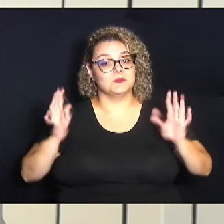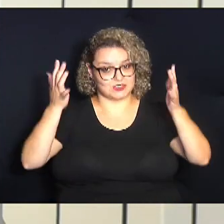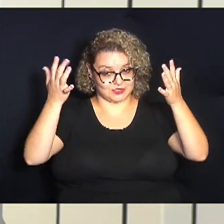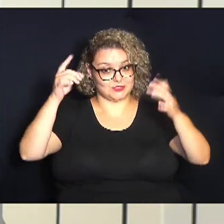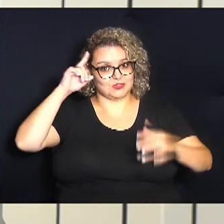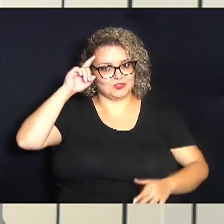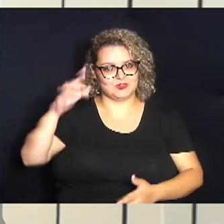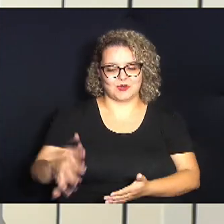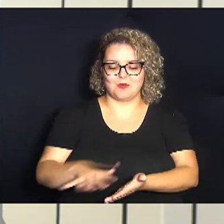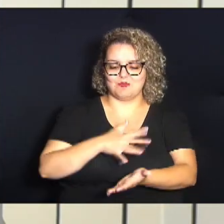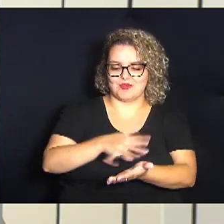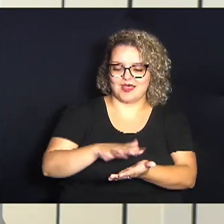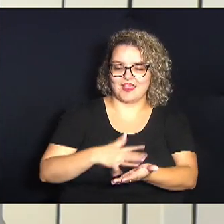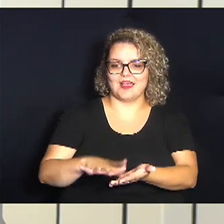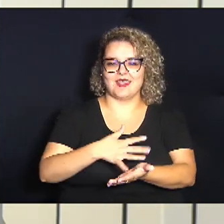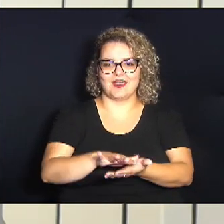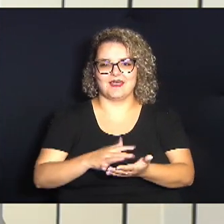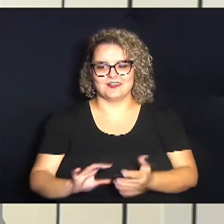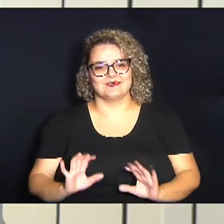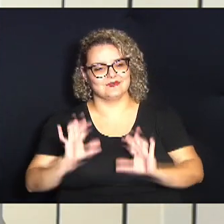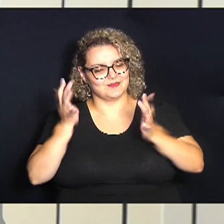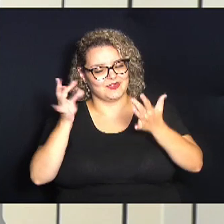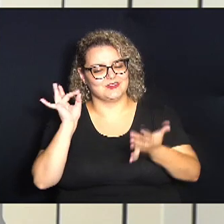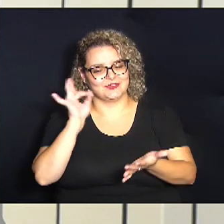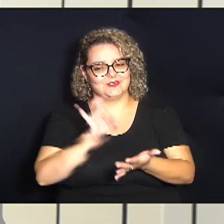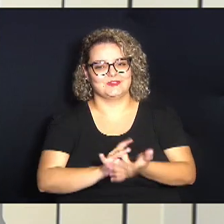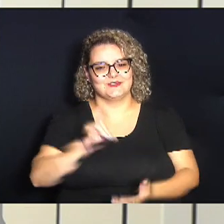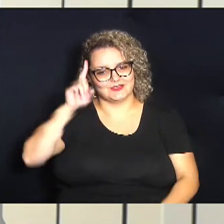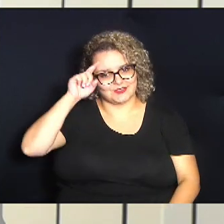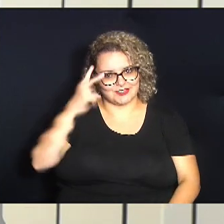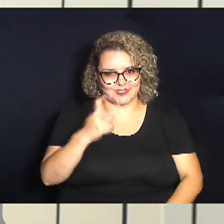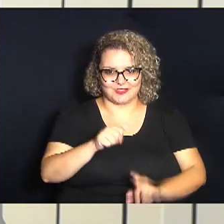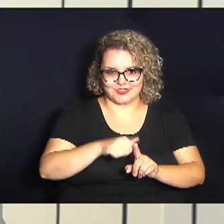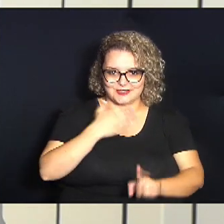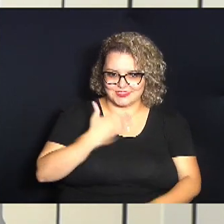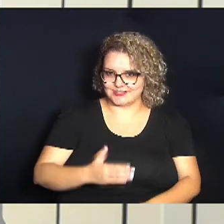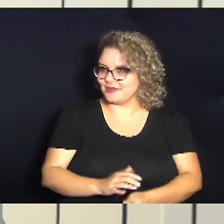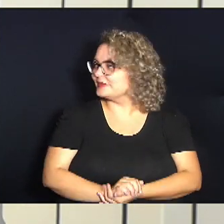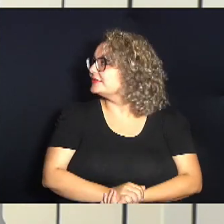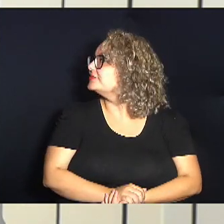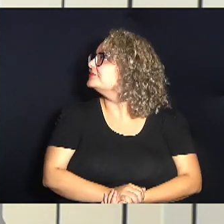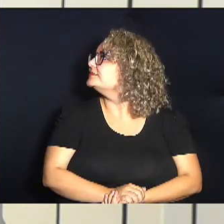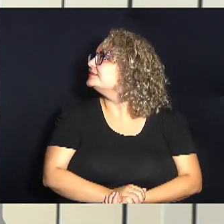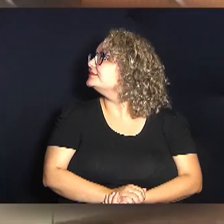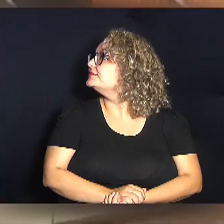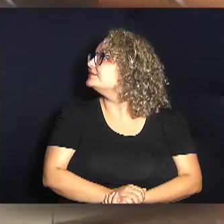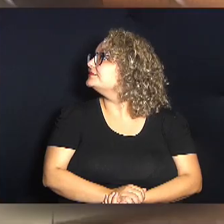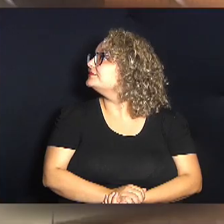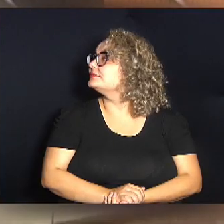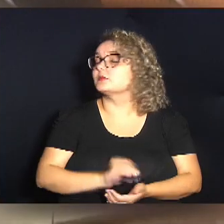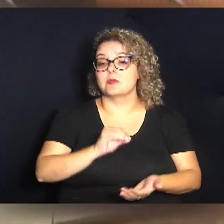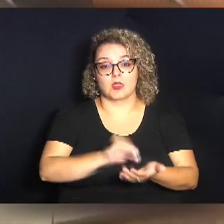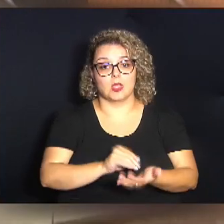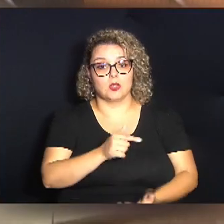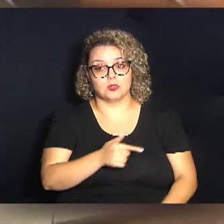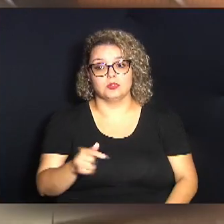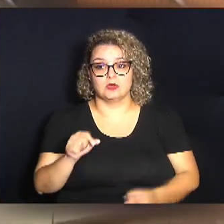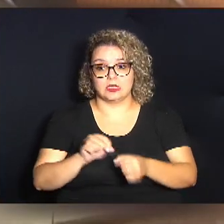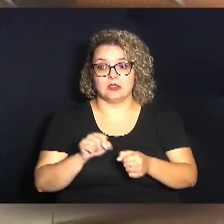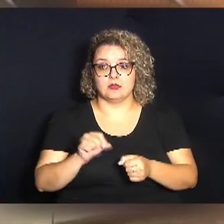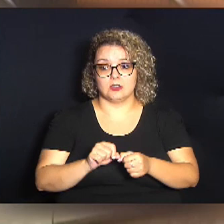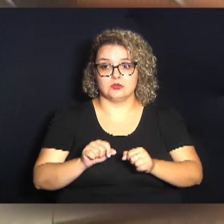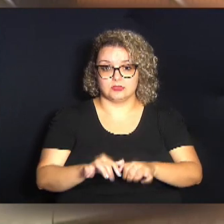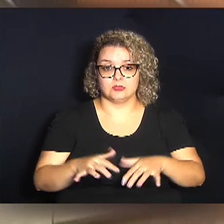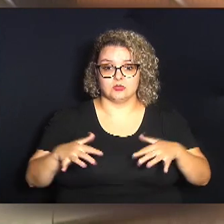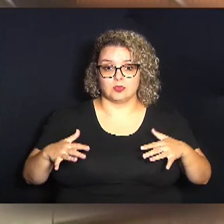do Samba, comemorado oficialmente no dia 2 de dezembro. Na última semana, foi realizado no